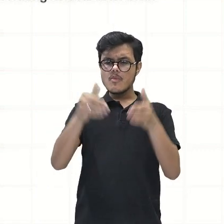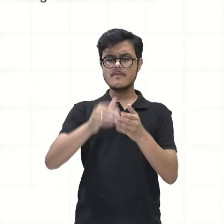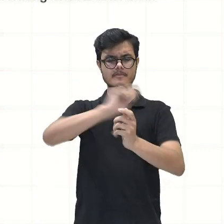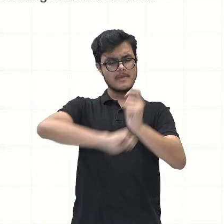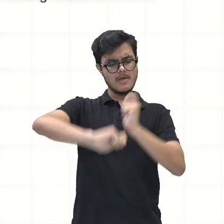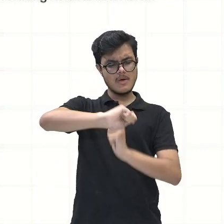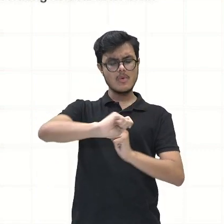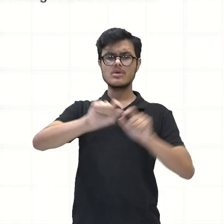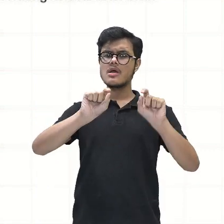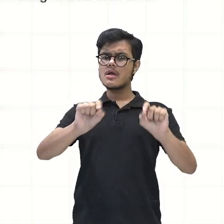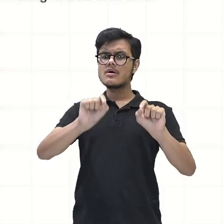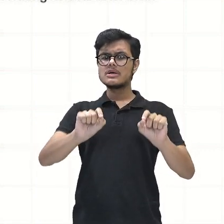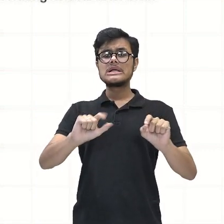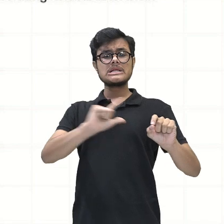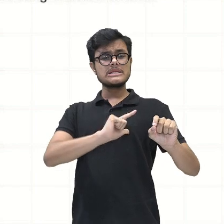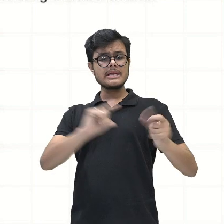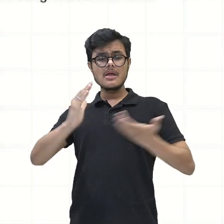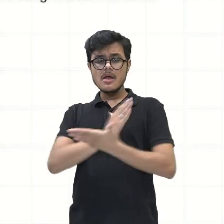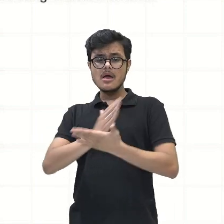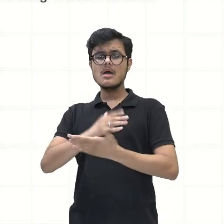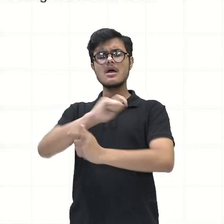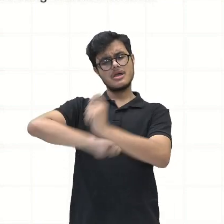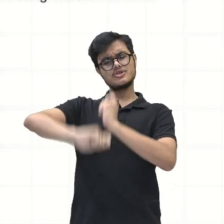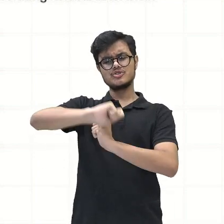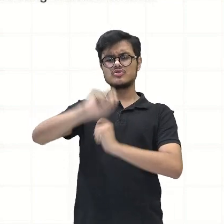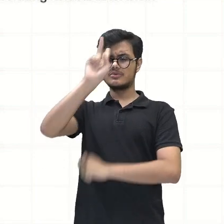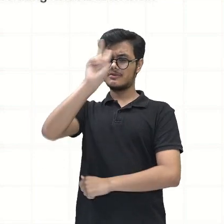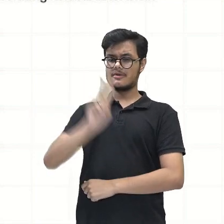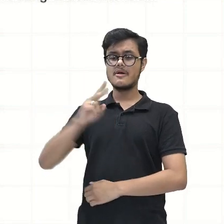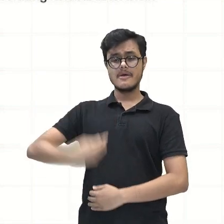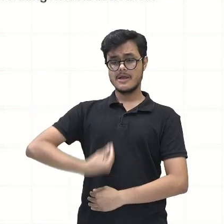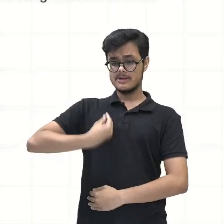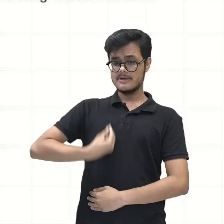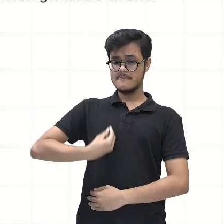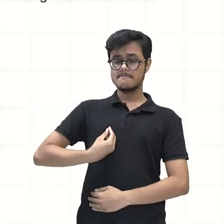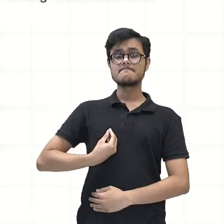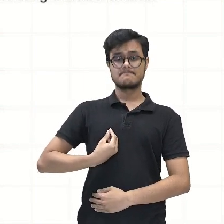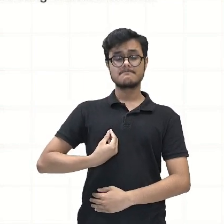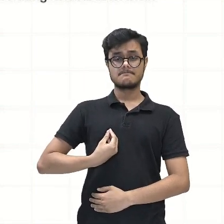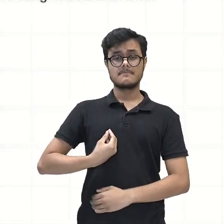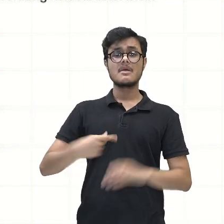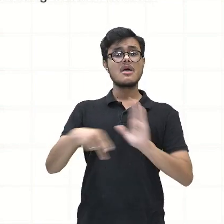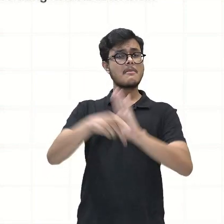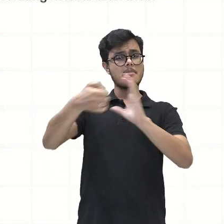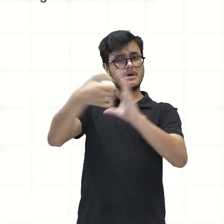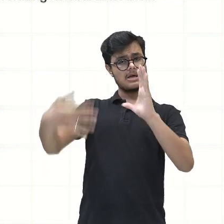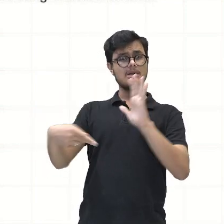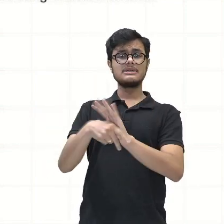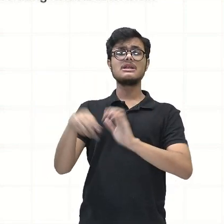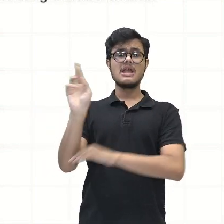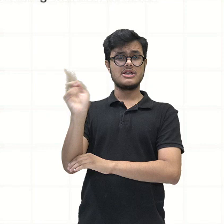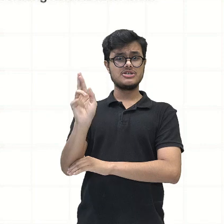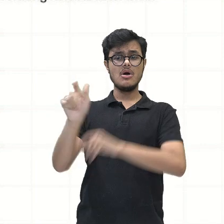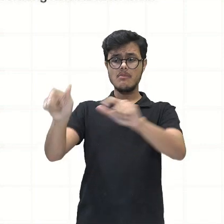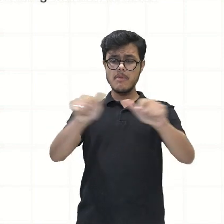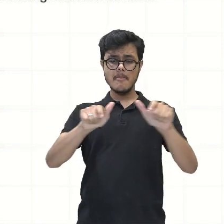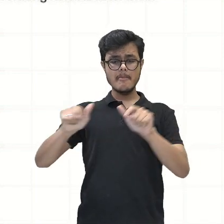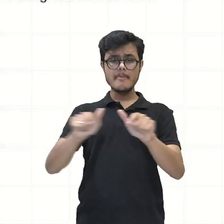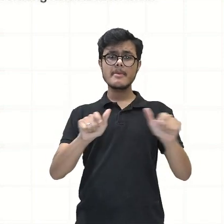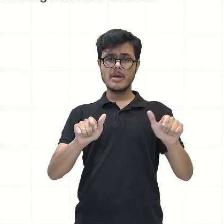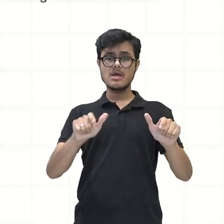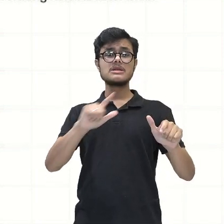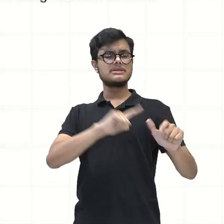em consideração também as características, né? Porque é um tipo de regionalização, então a gente vai ter